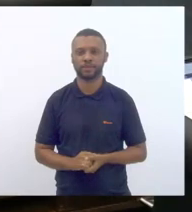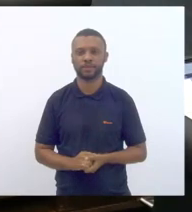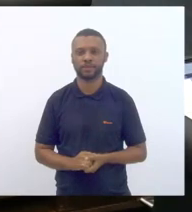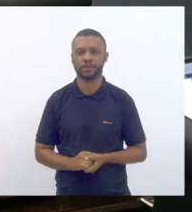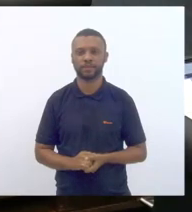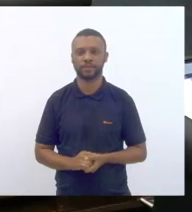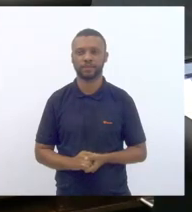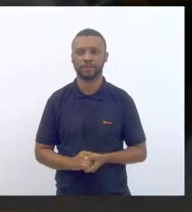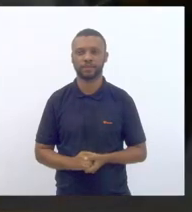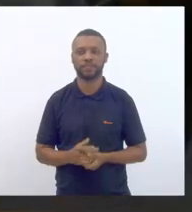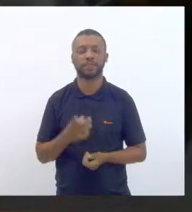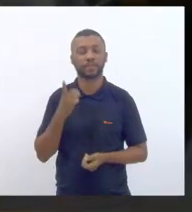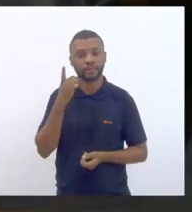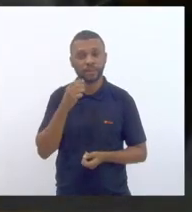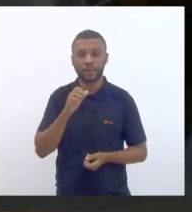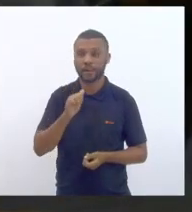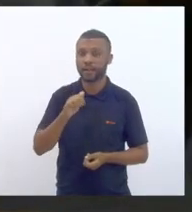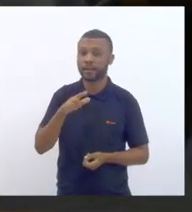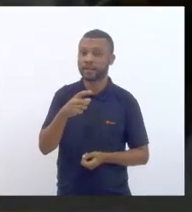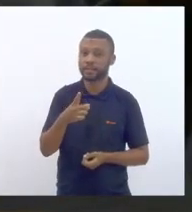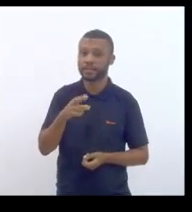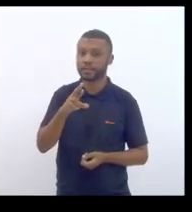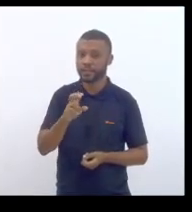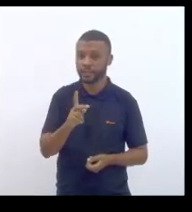Deputado Alexandre Kinoplock.